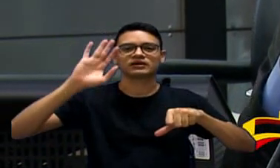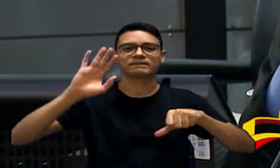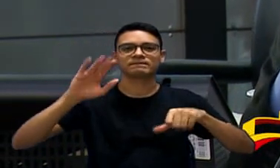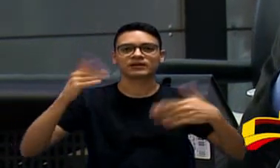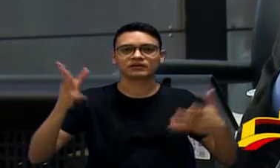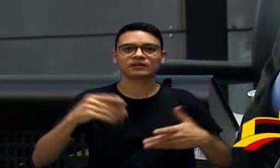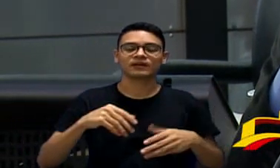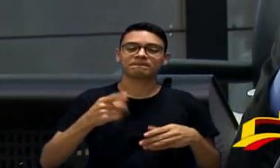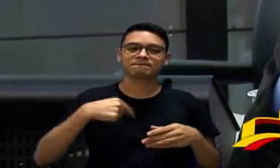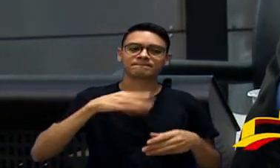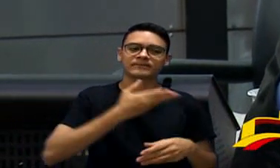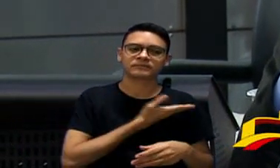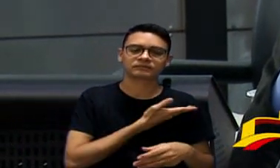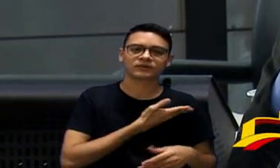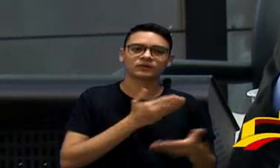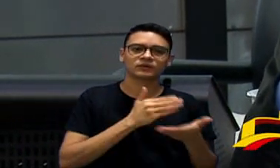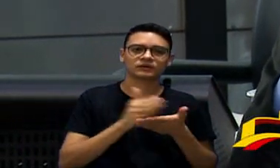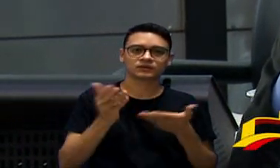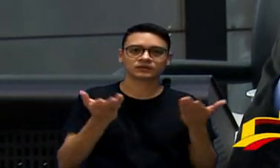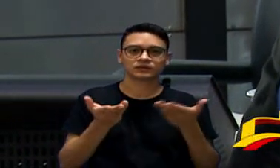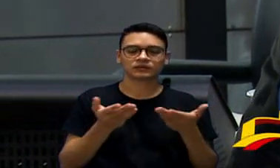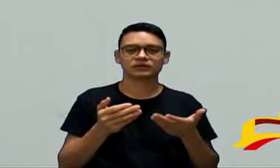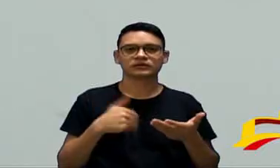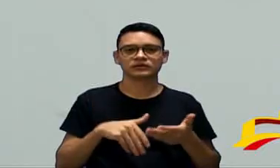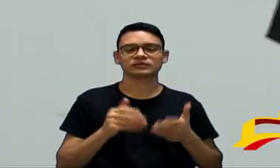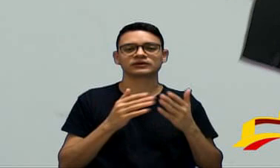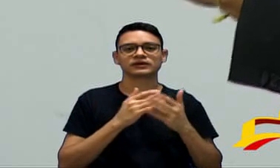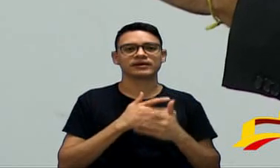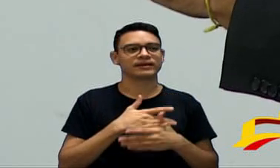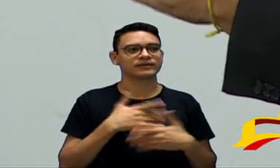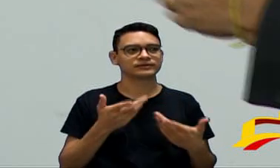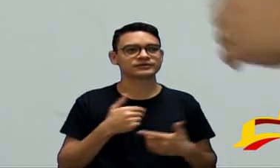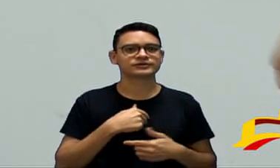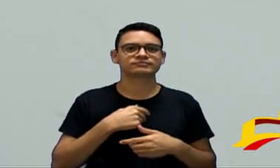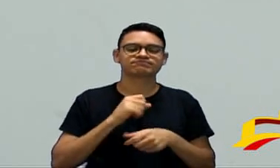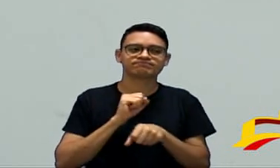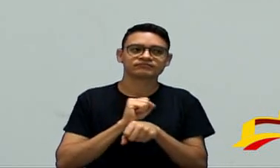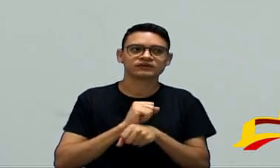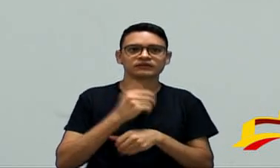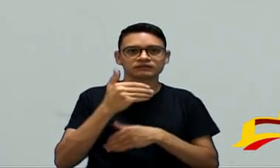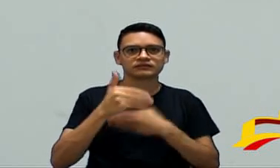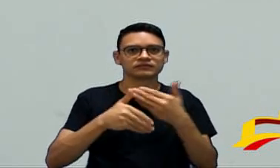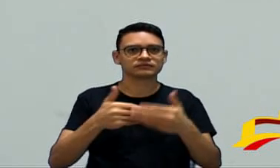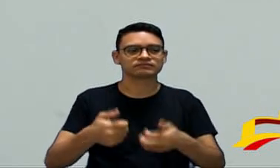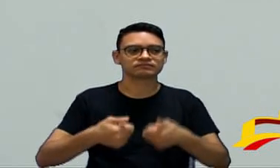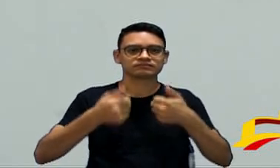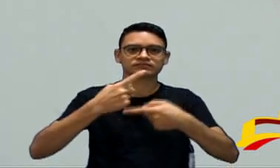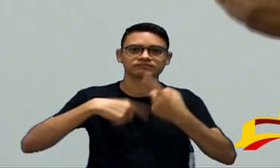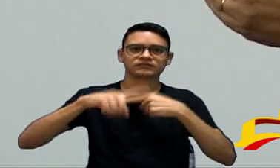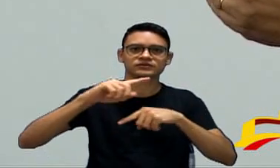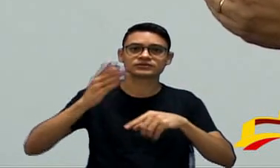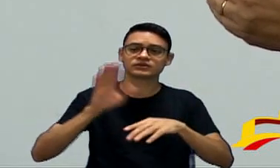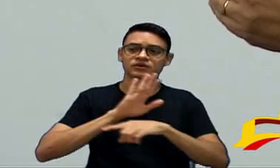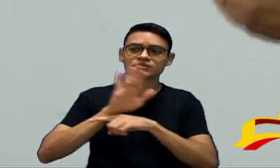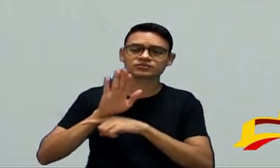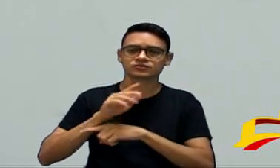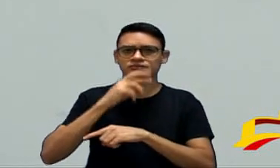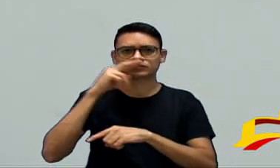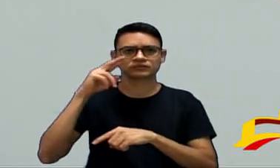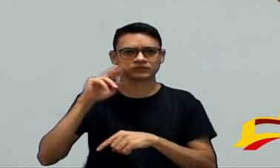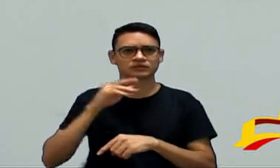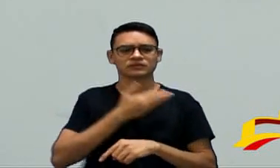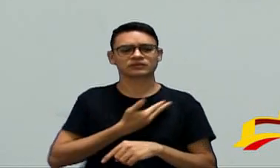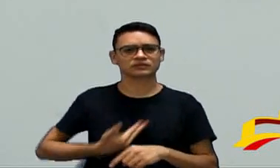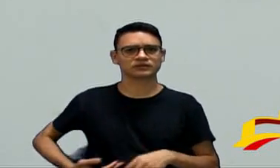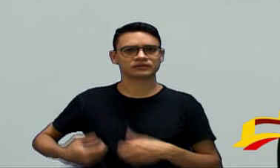Claudio, ele começou agora, desejar boa sorte para ele, né, Cristiano? Com certeza. Porque nós estamos aqui para ajudar o governo do Manga, para ser um